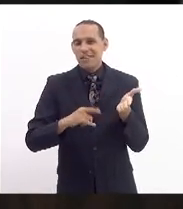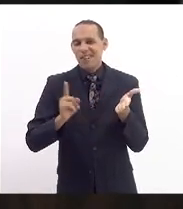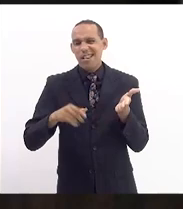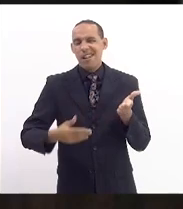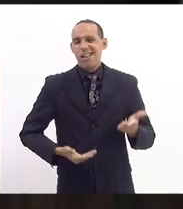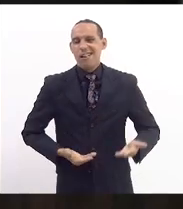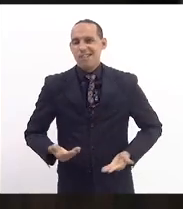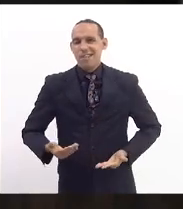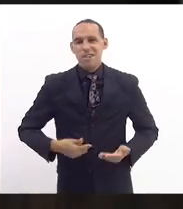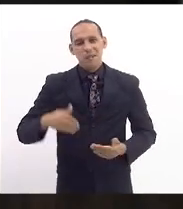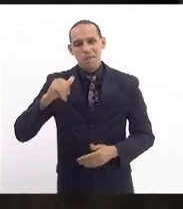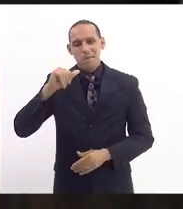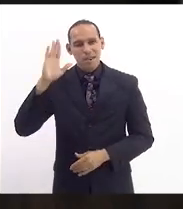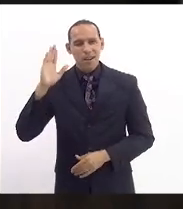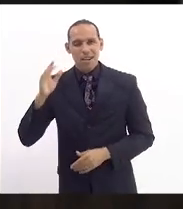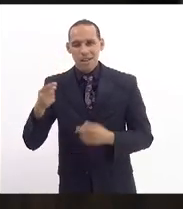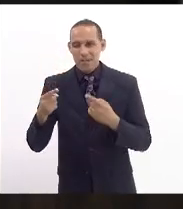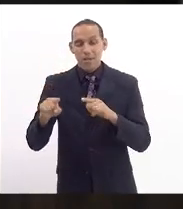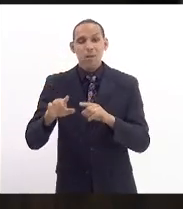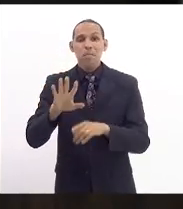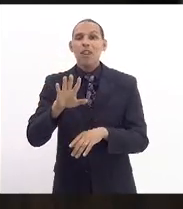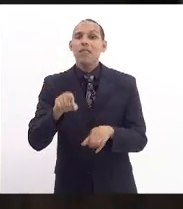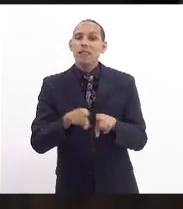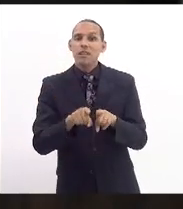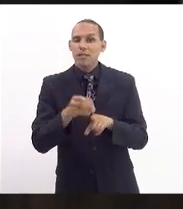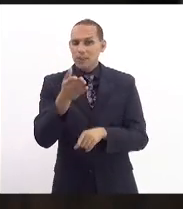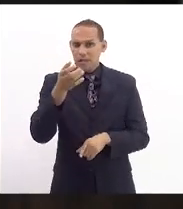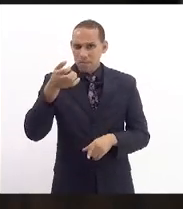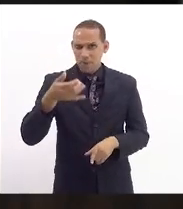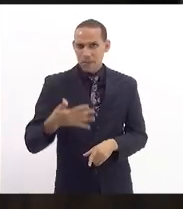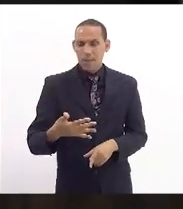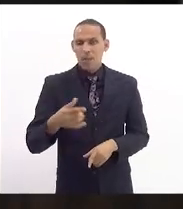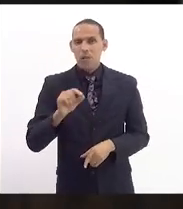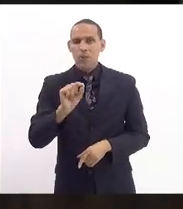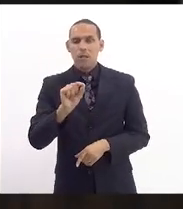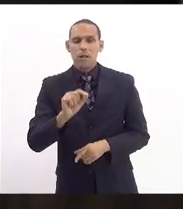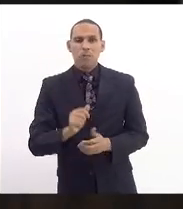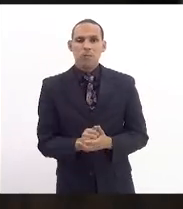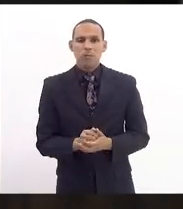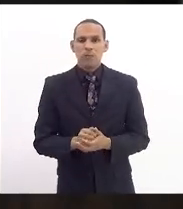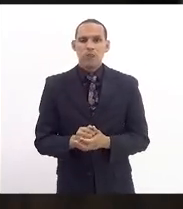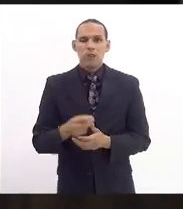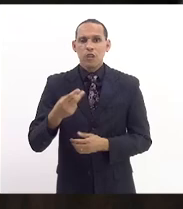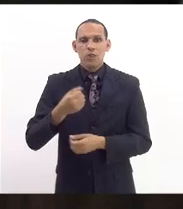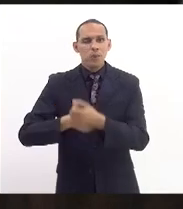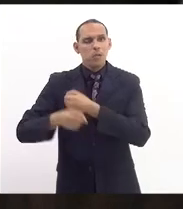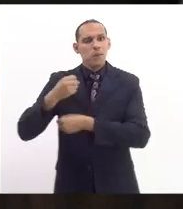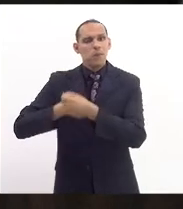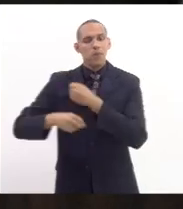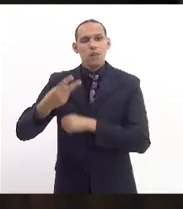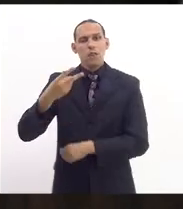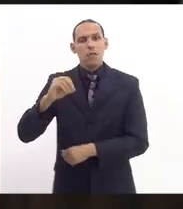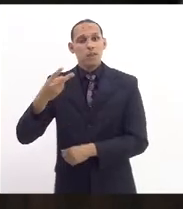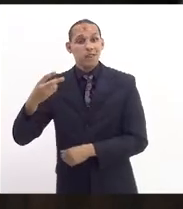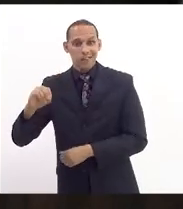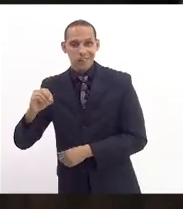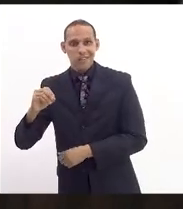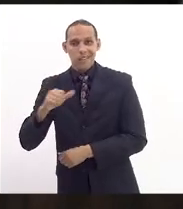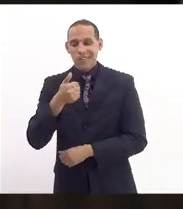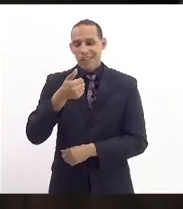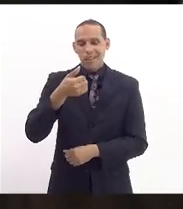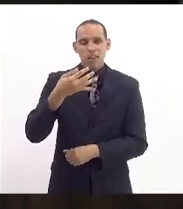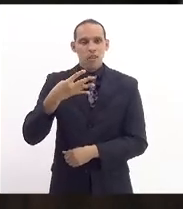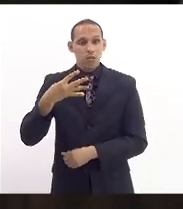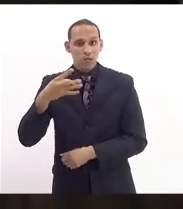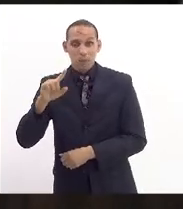domésticas mas mais que isso vai ser em você falou em 2020 nós temos 14